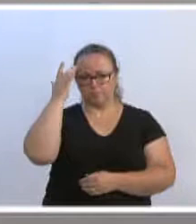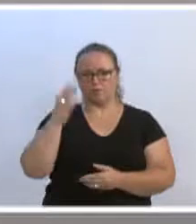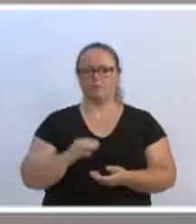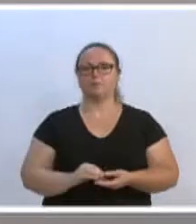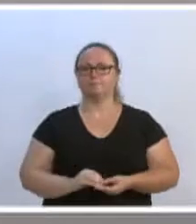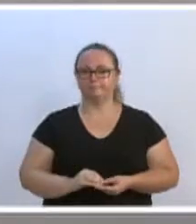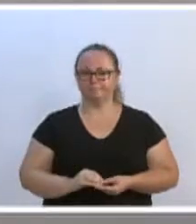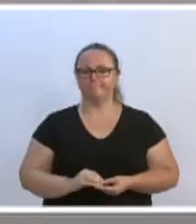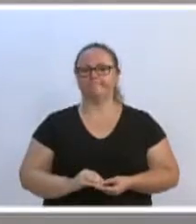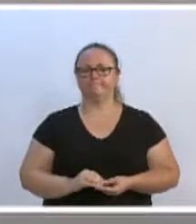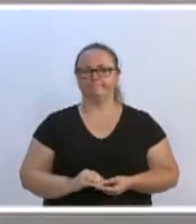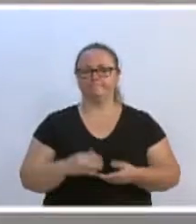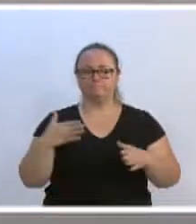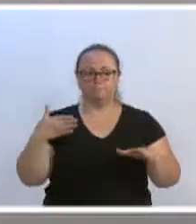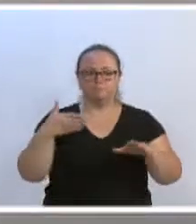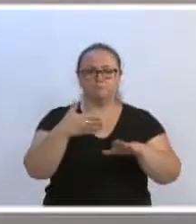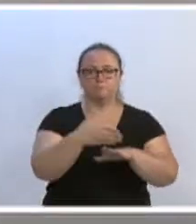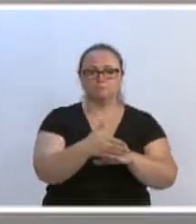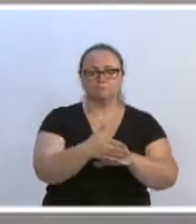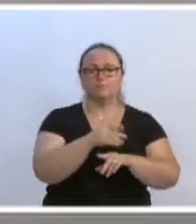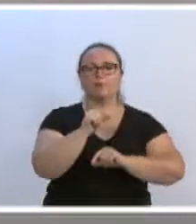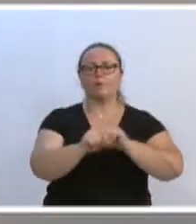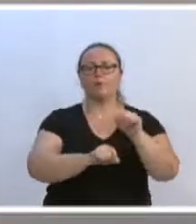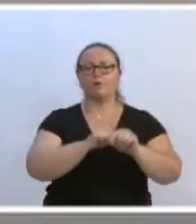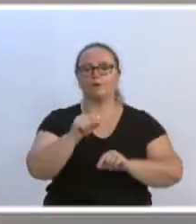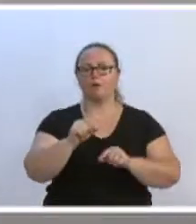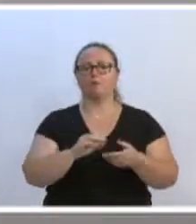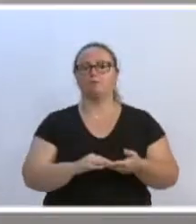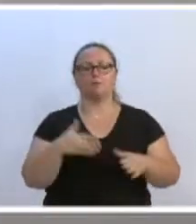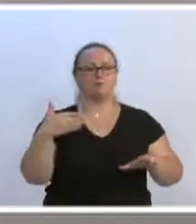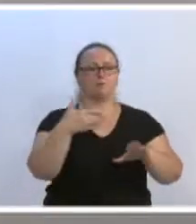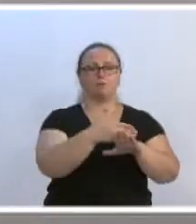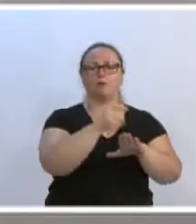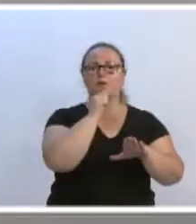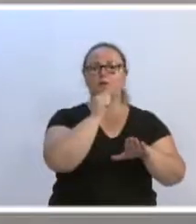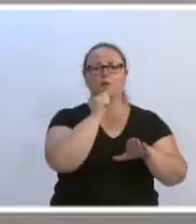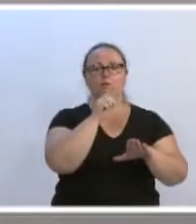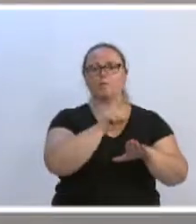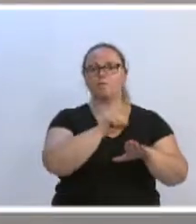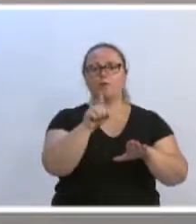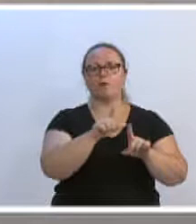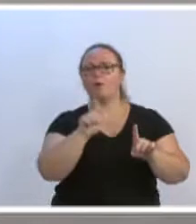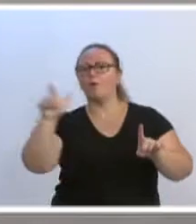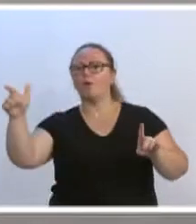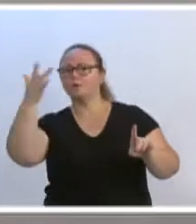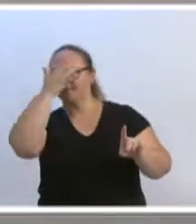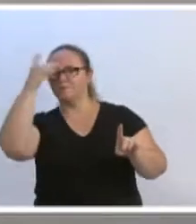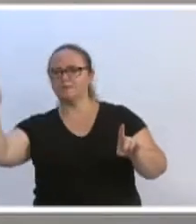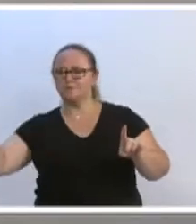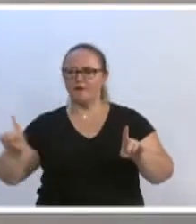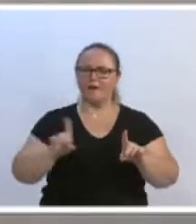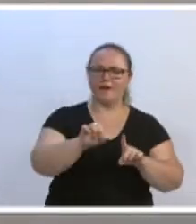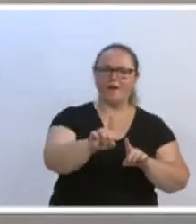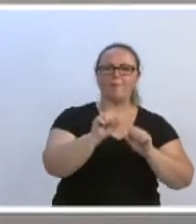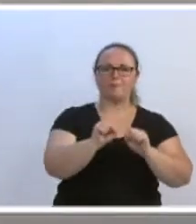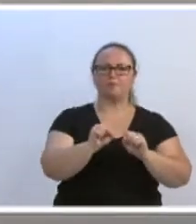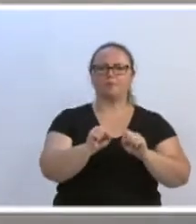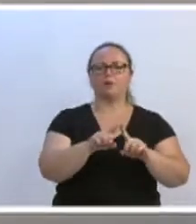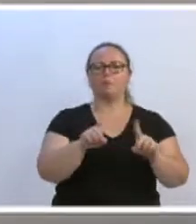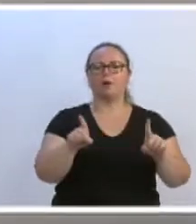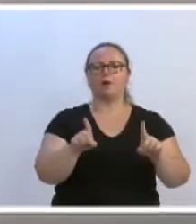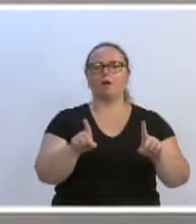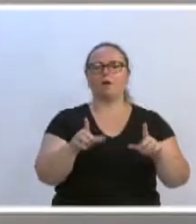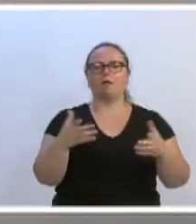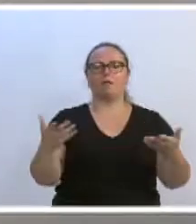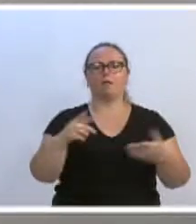que deixaram de comparecer tiraram a possibilidade de a fila andar mais rápido o vereador ito vereador baquero vereador sílvio vereador gilson